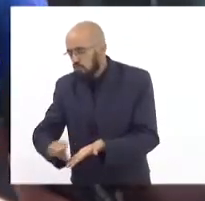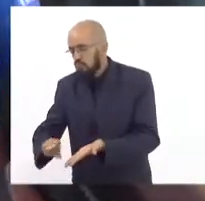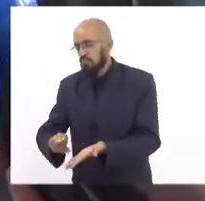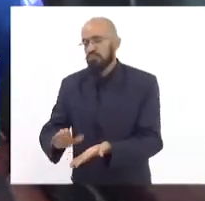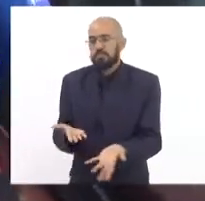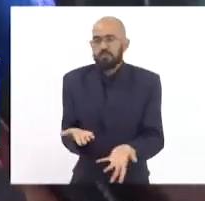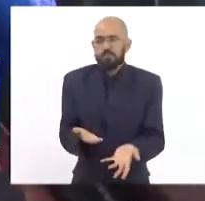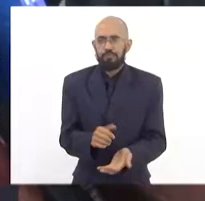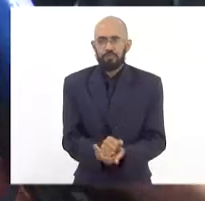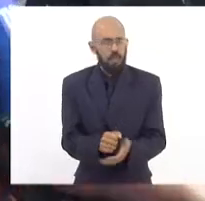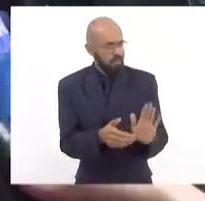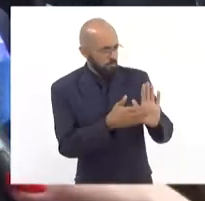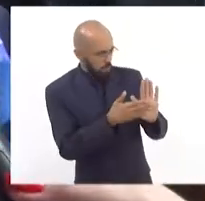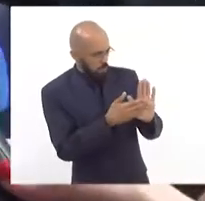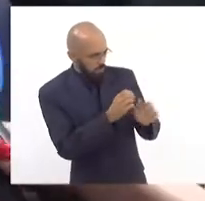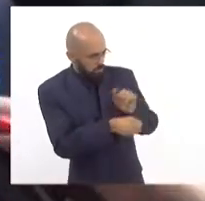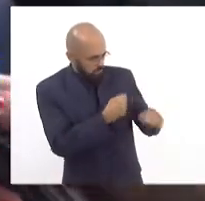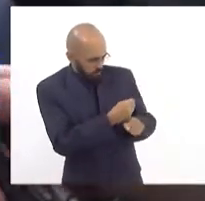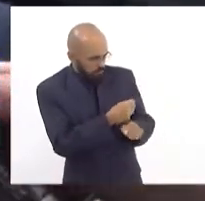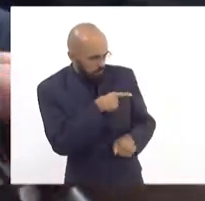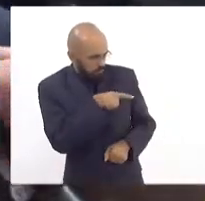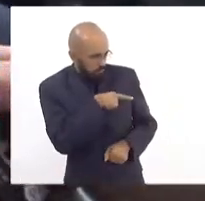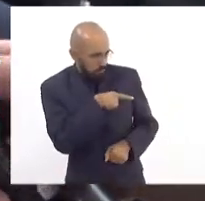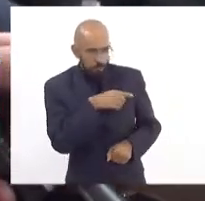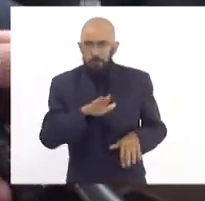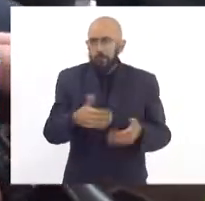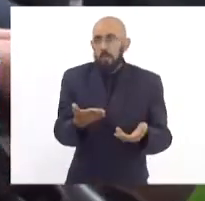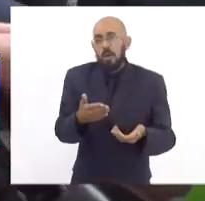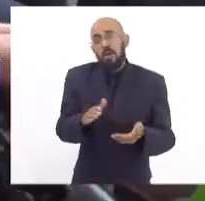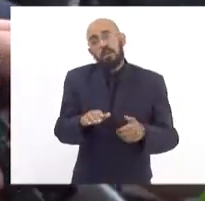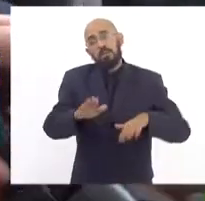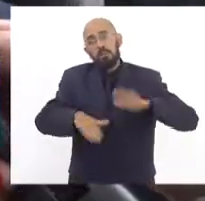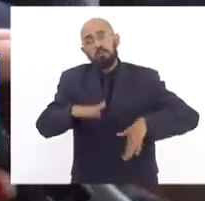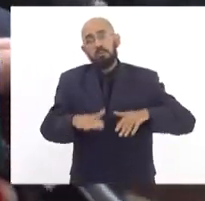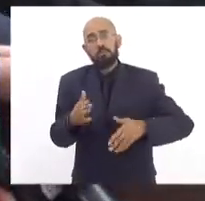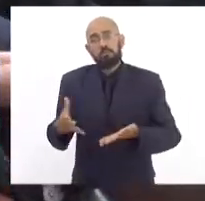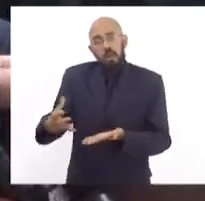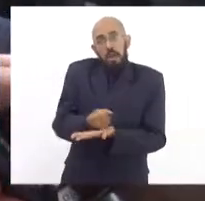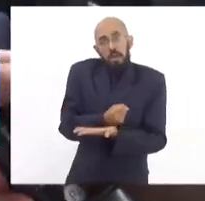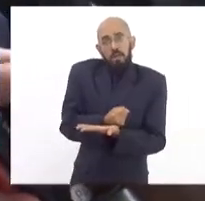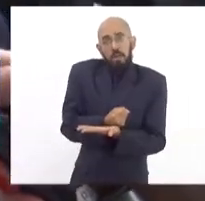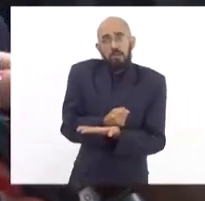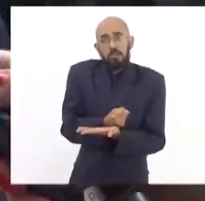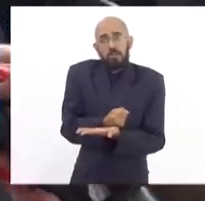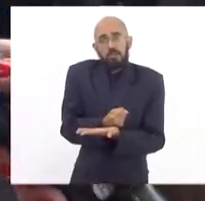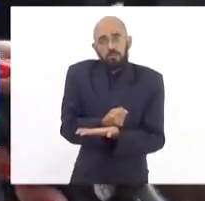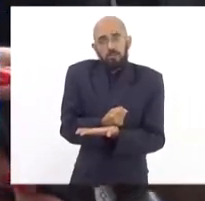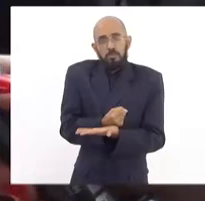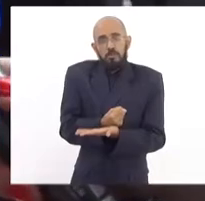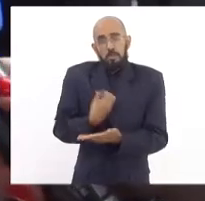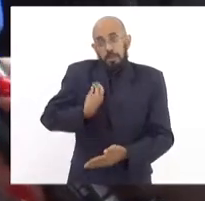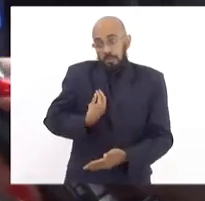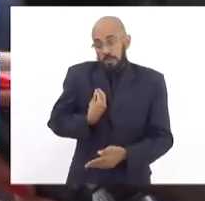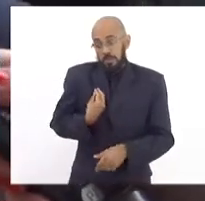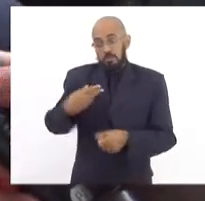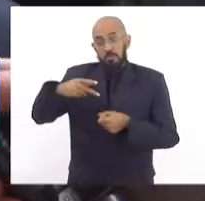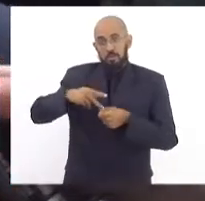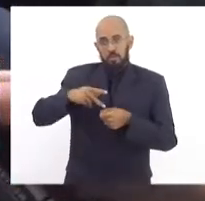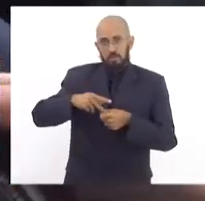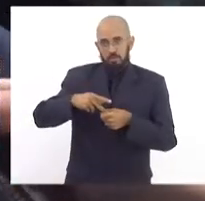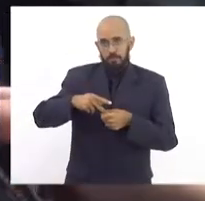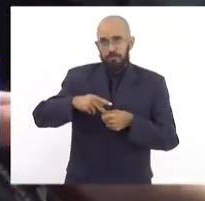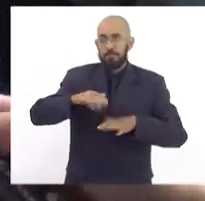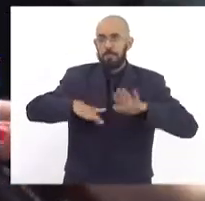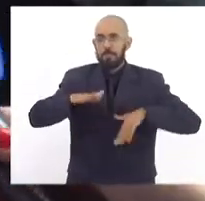para o aporte do ano que vem? Aí vai variar muito por conta da arrecadação do royalty, para você ter uma ideia. Comparado